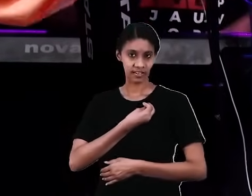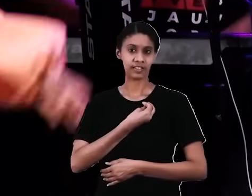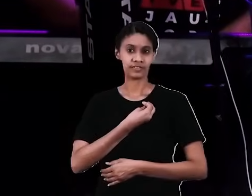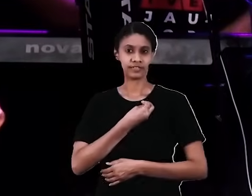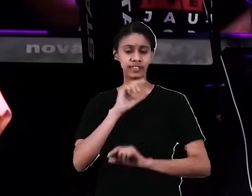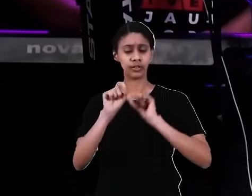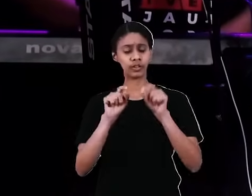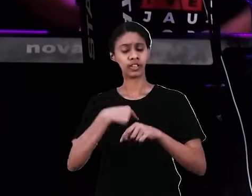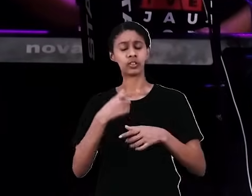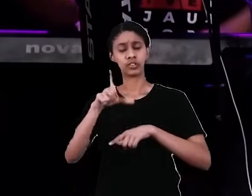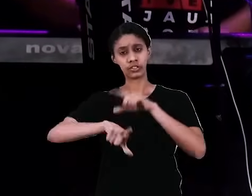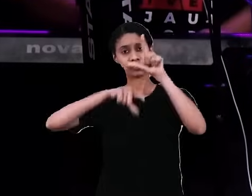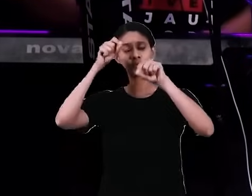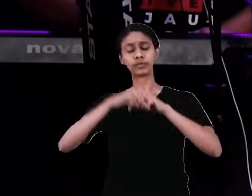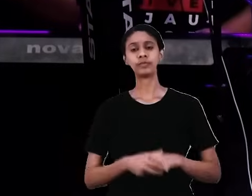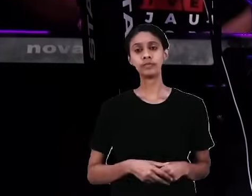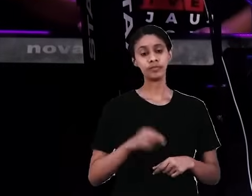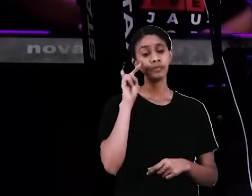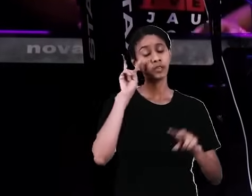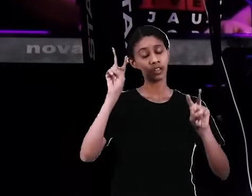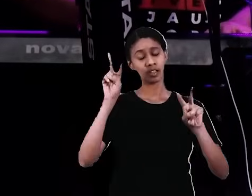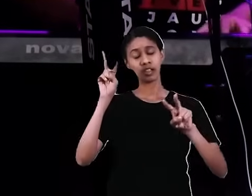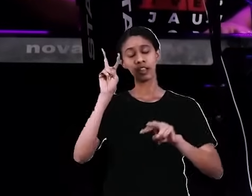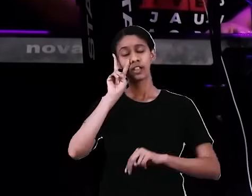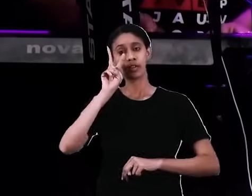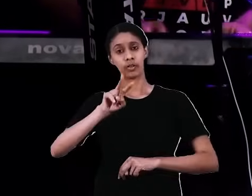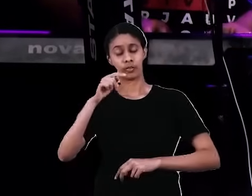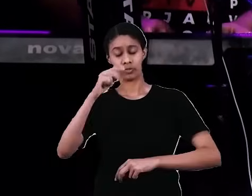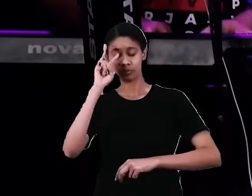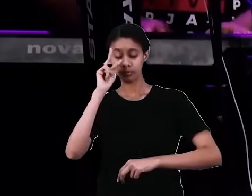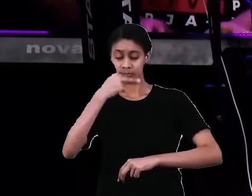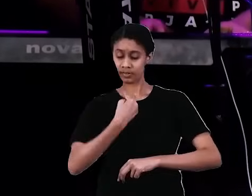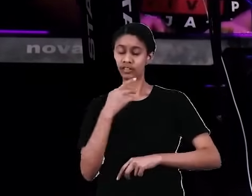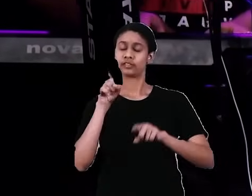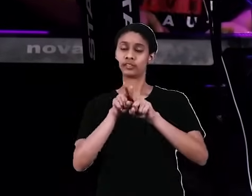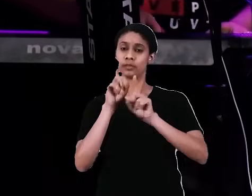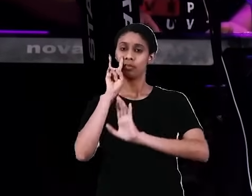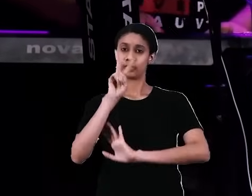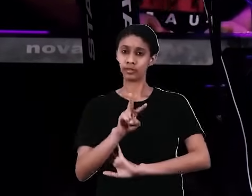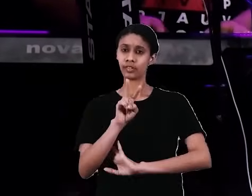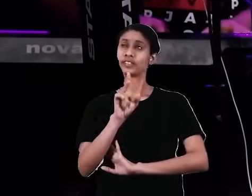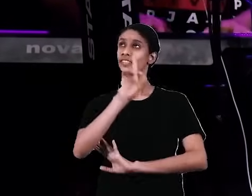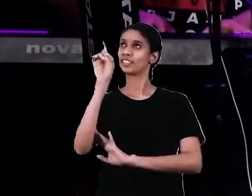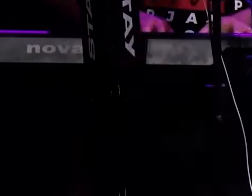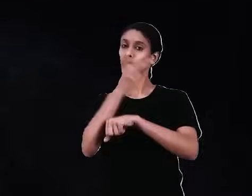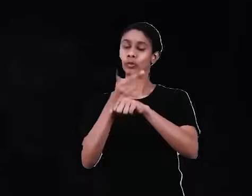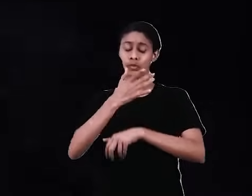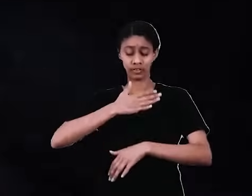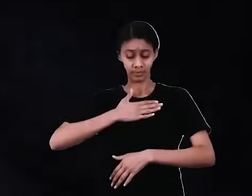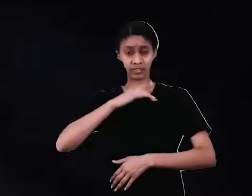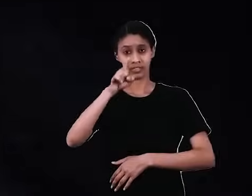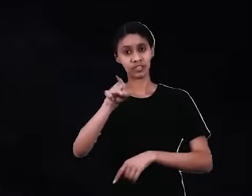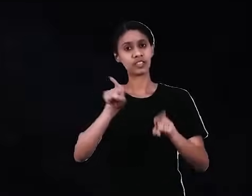Qual vai ser a nossa escolha? Eu olho para mim e para você e digo, sabe, Deus está procurando isso de mim e de você